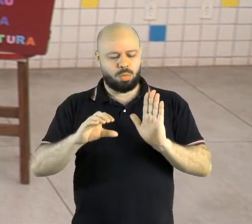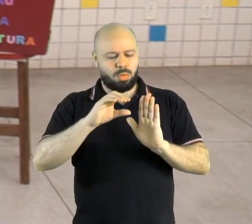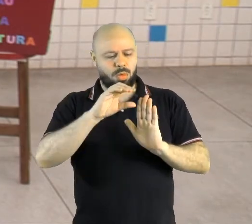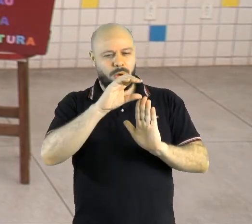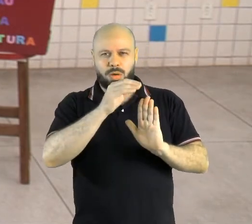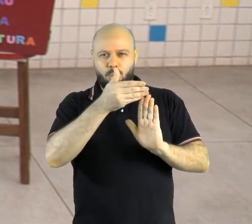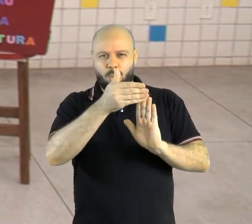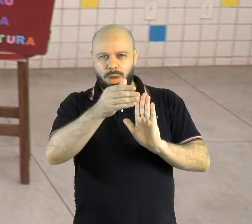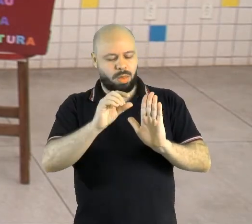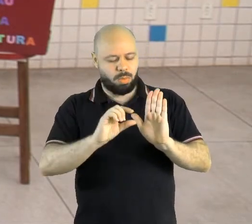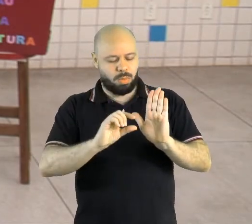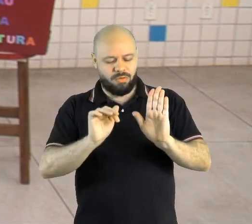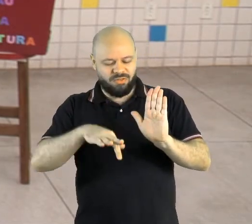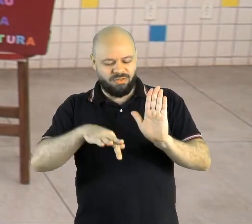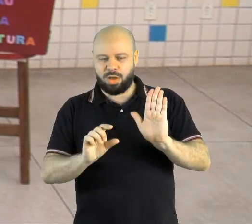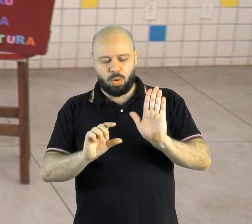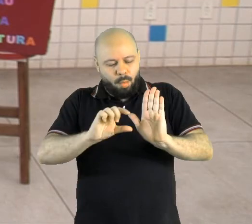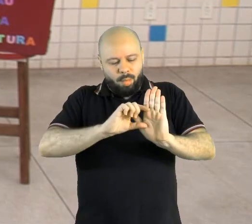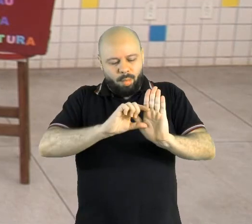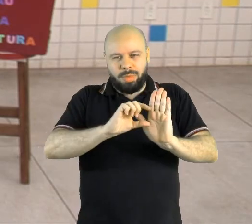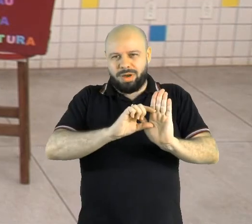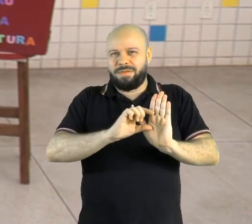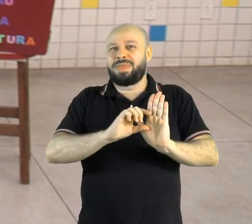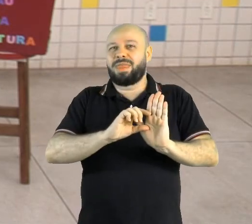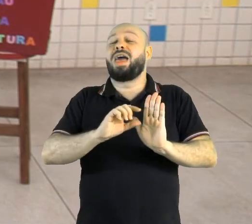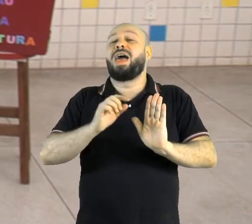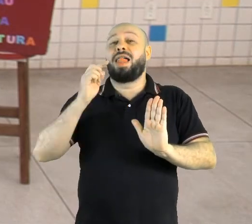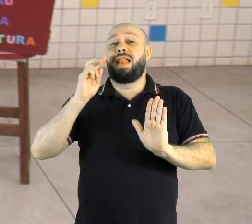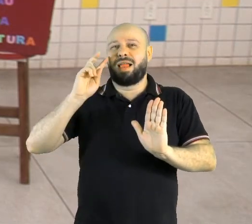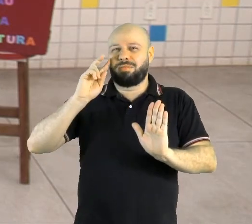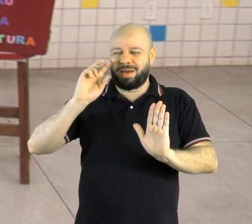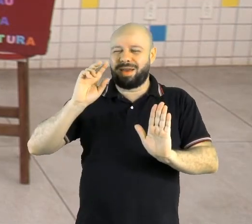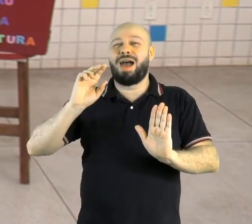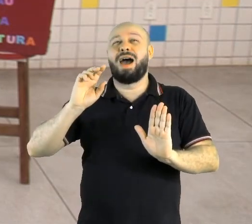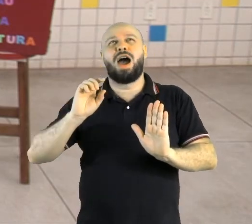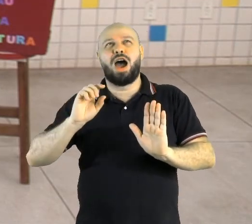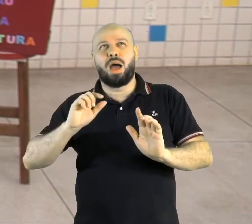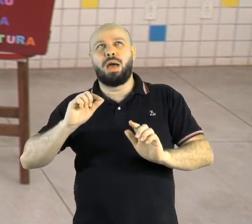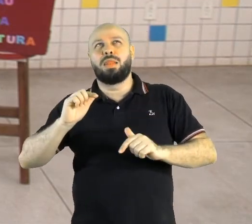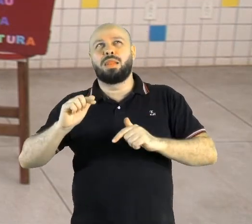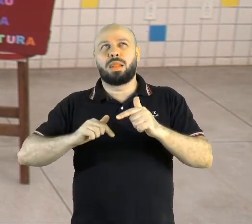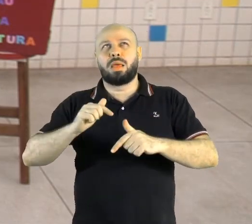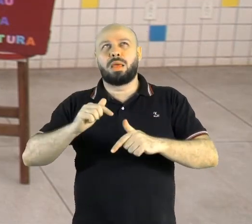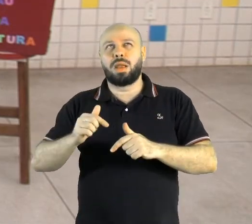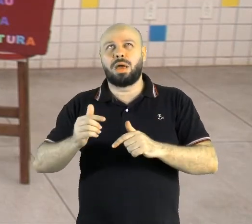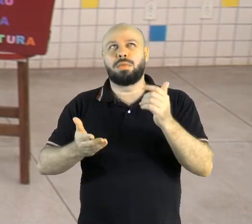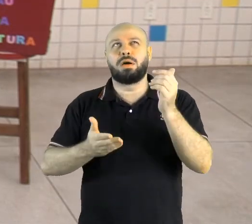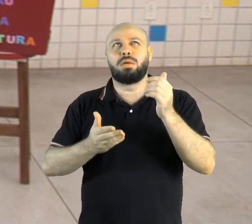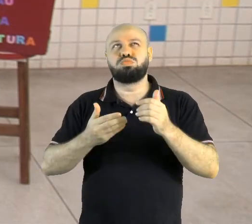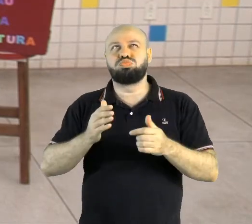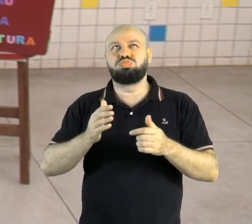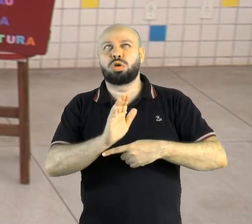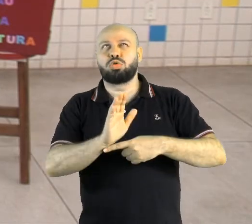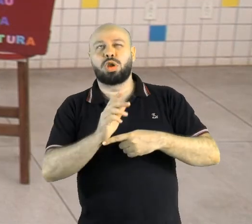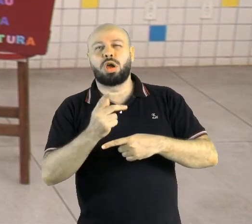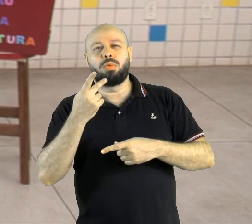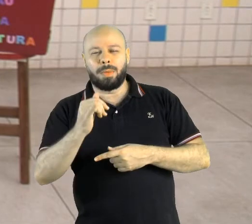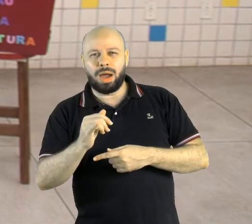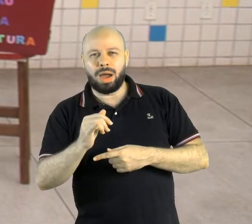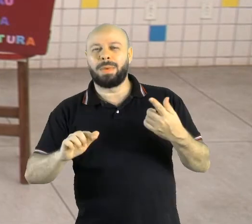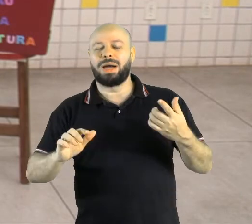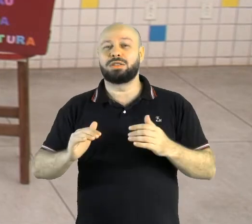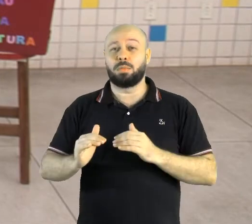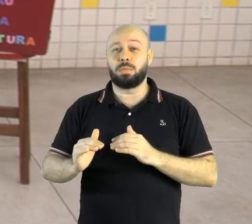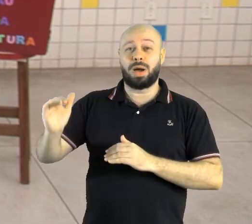fala assim, ó, que todo dia ele ajuda o pai dele a cortar lenha, mas quando eu crescer, eu quero ser isso, a